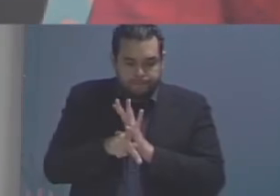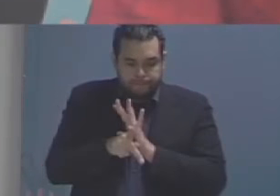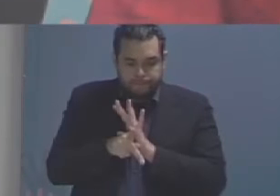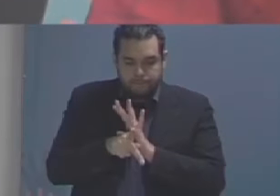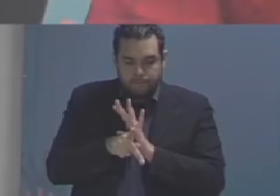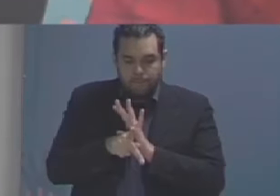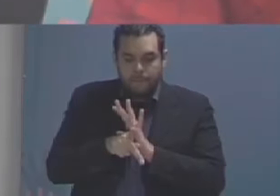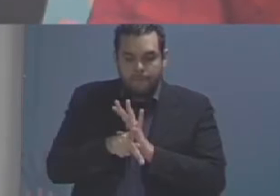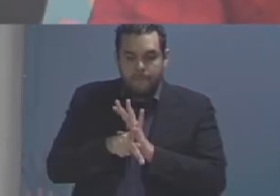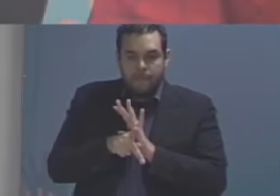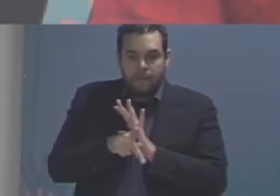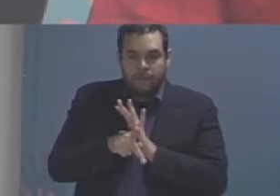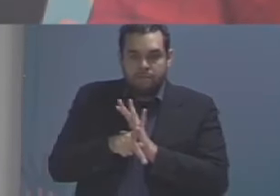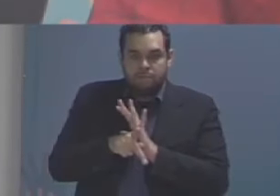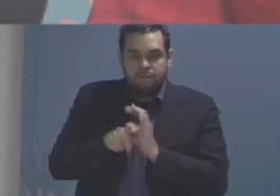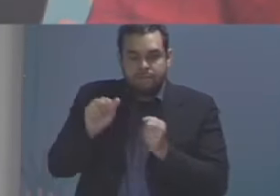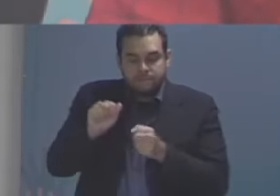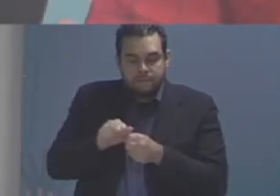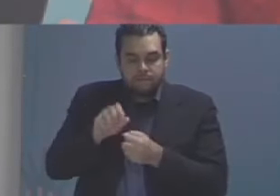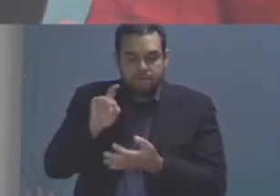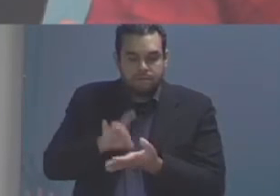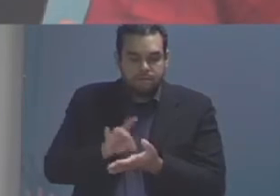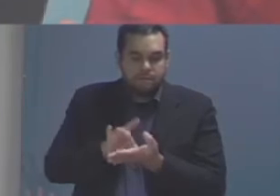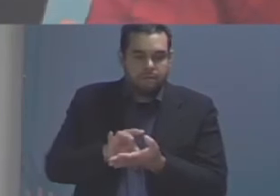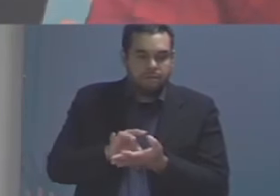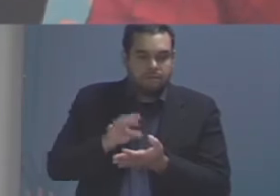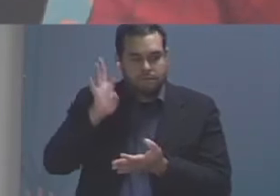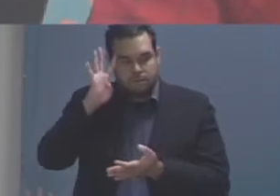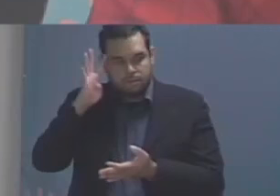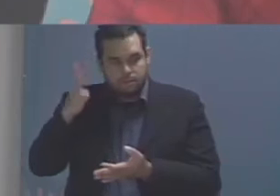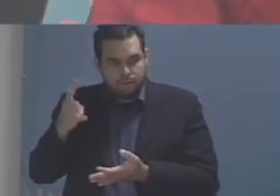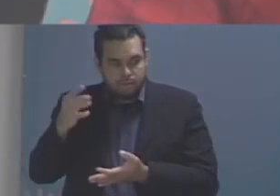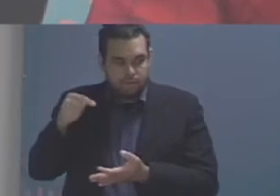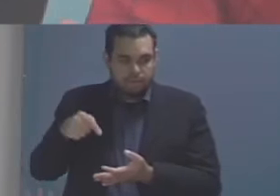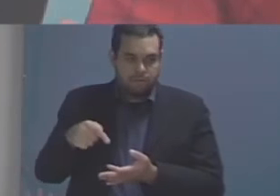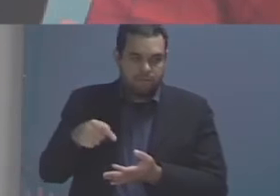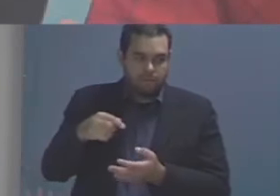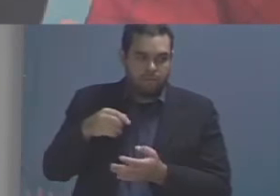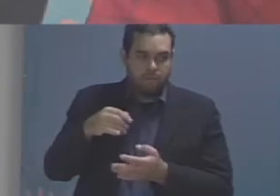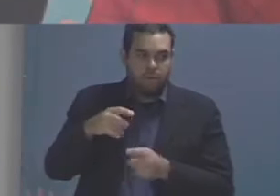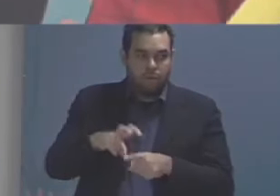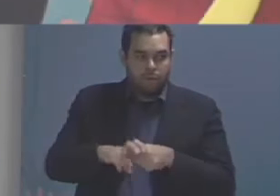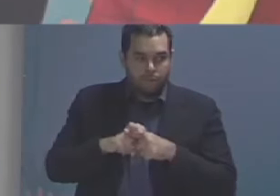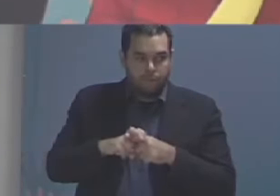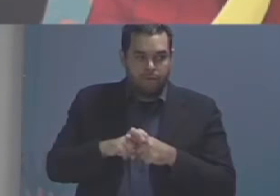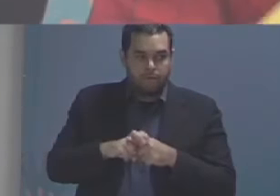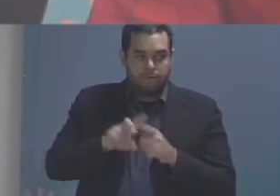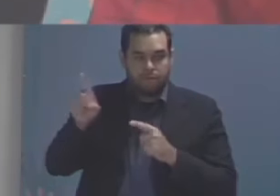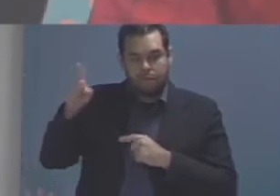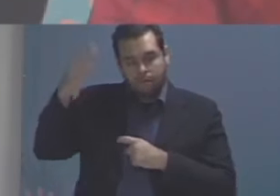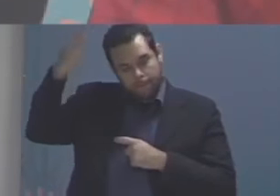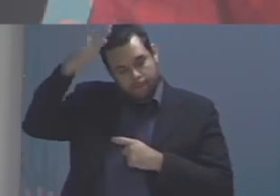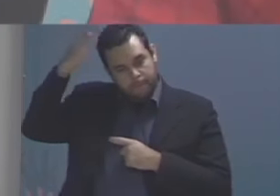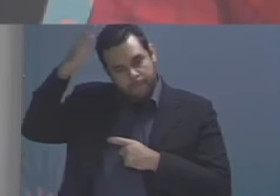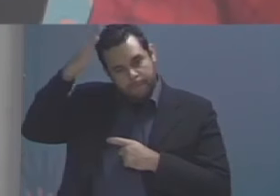resposta punitiva mesmo, né? Em quem trabalha com isto, né? Foi por isso que o Estado do Paraná,